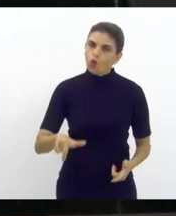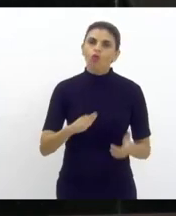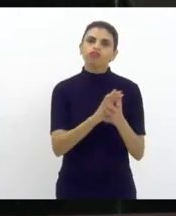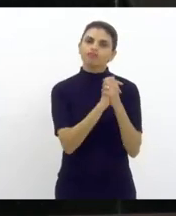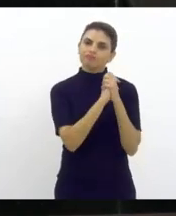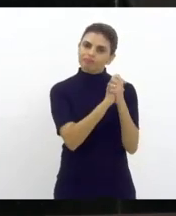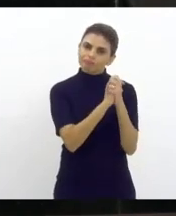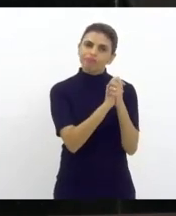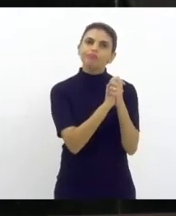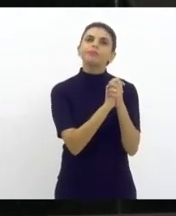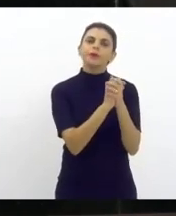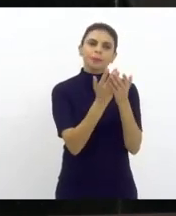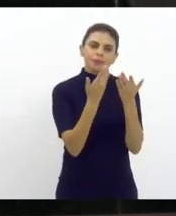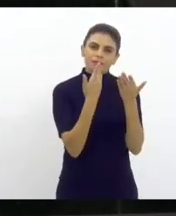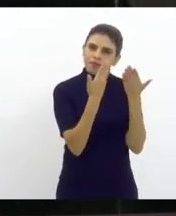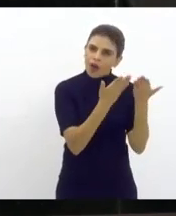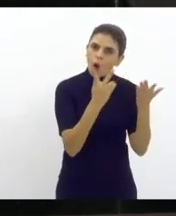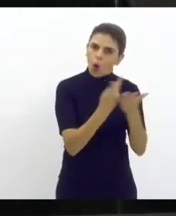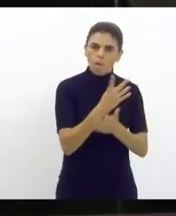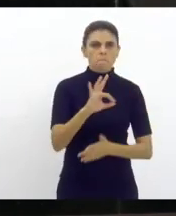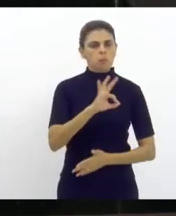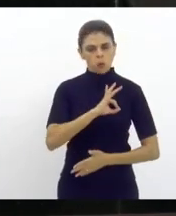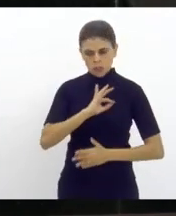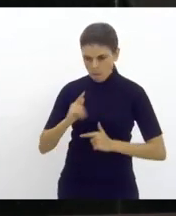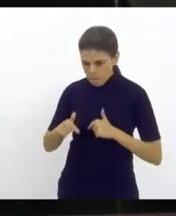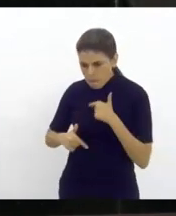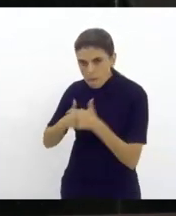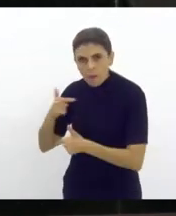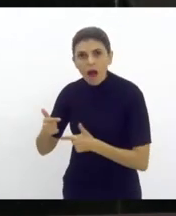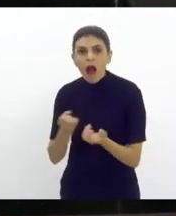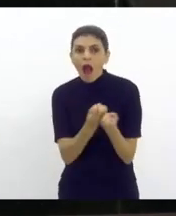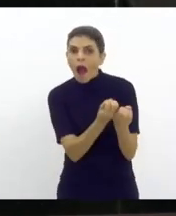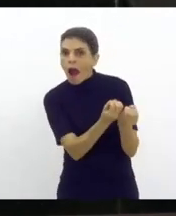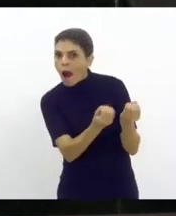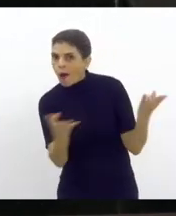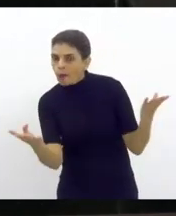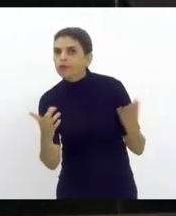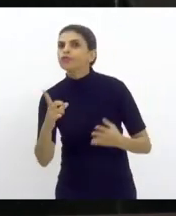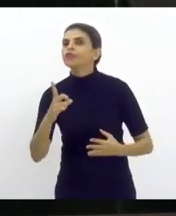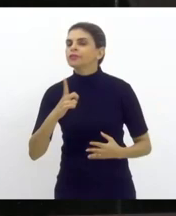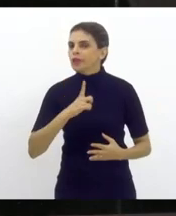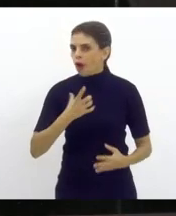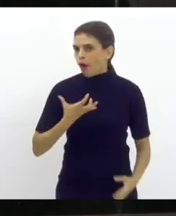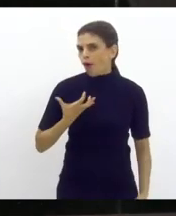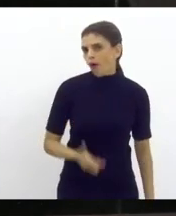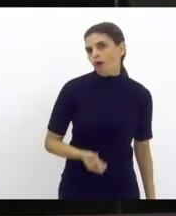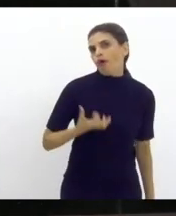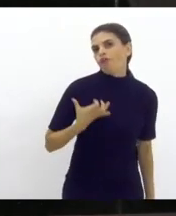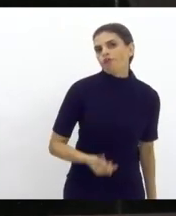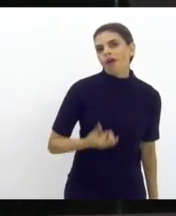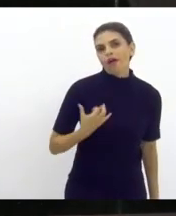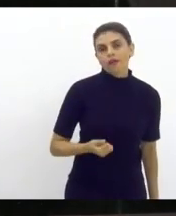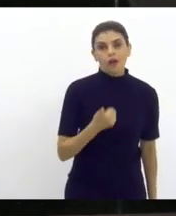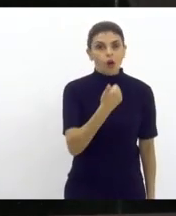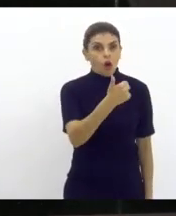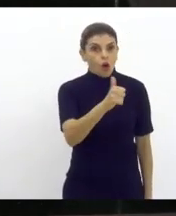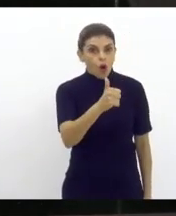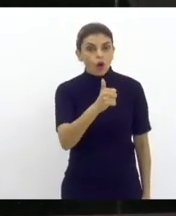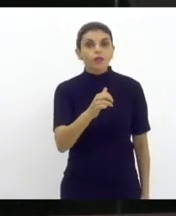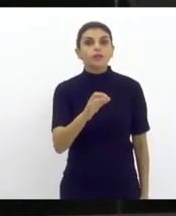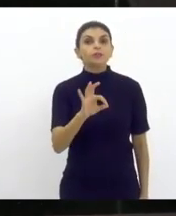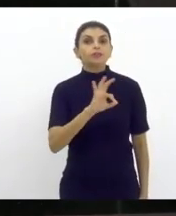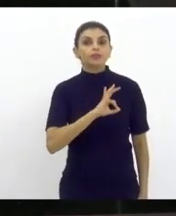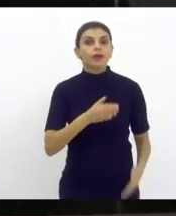uma vez a covardia que existe muita das vezes que não partiu da Polícia Militar a questão dos 11 policiais foram